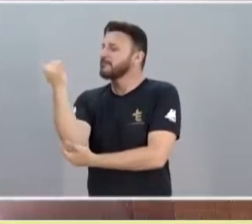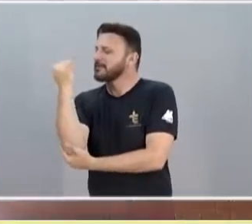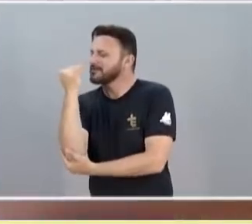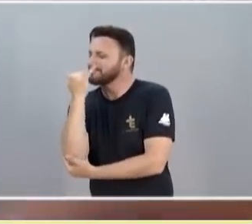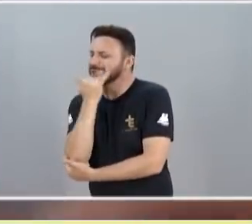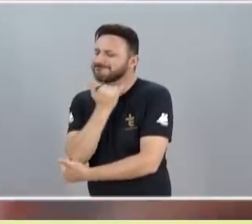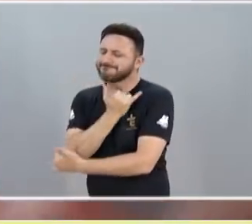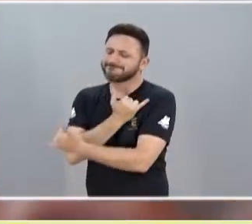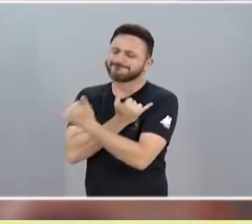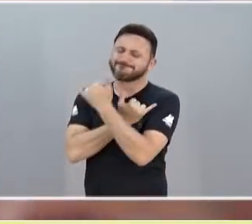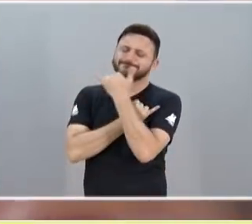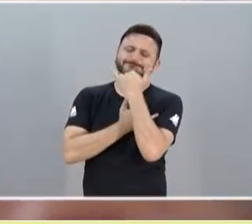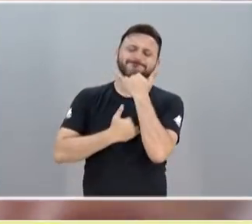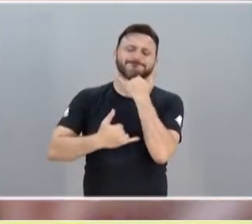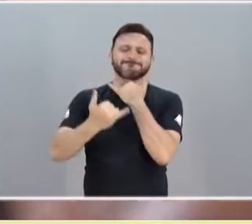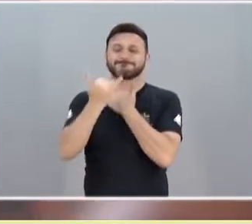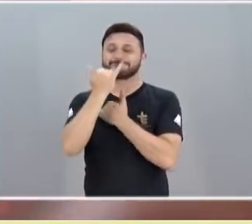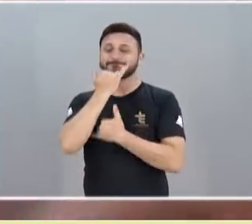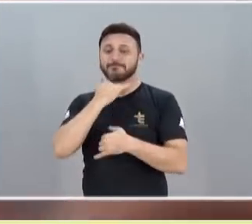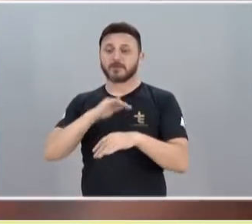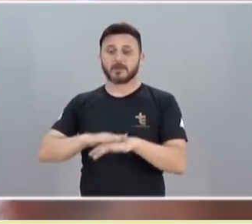Senhor, pedi